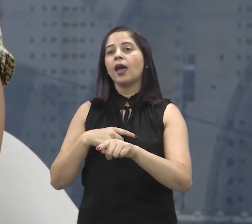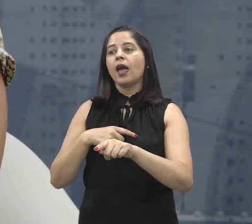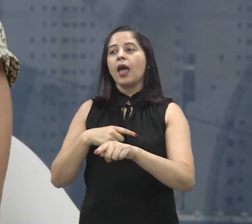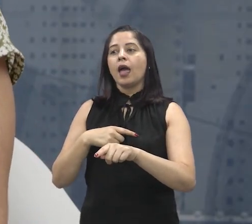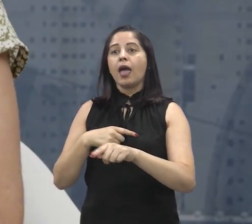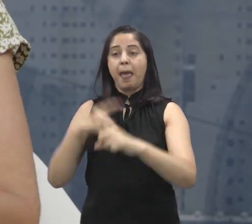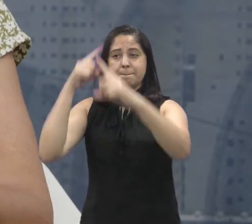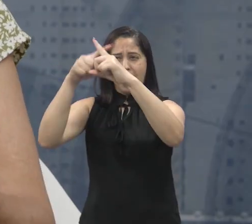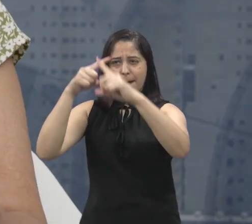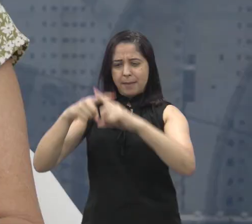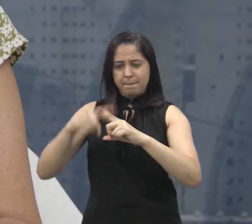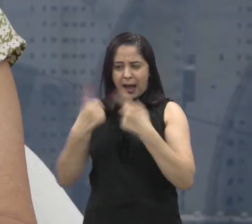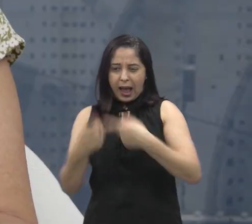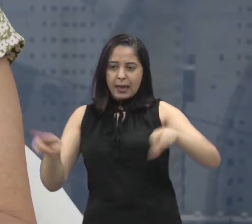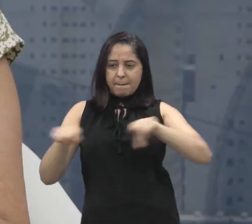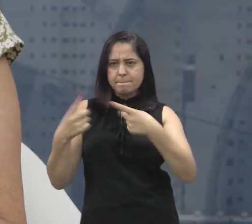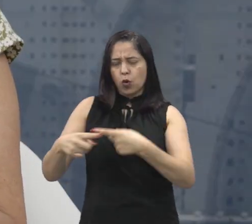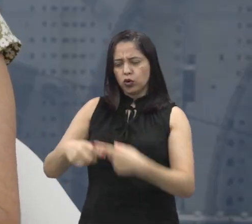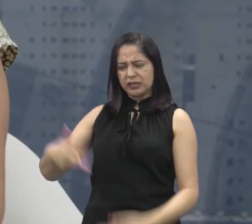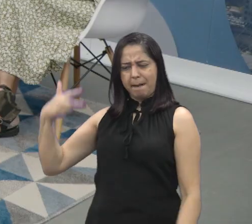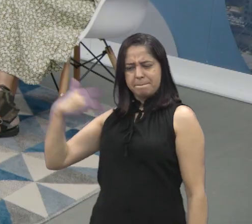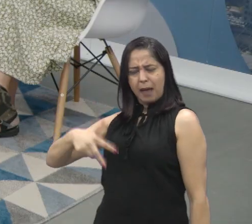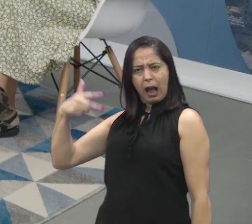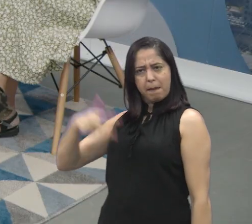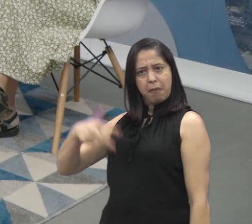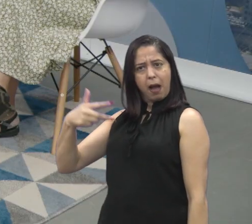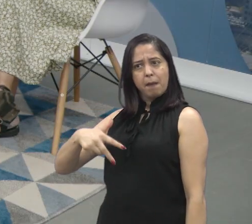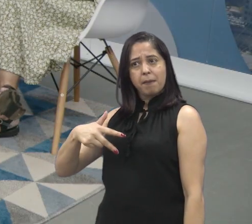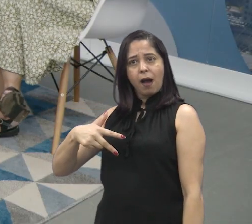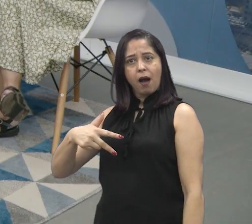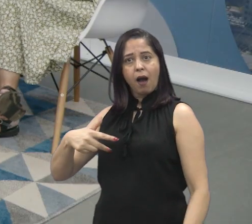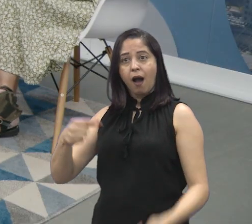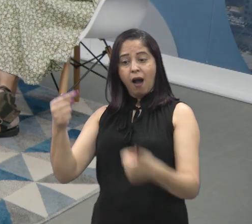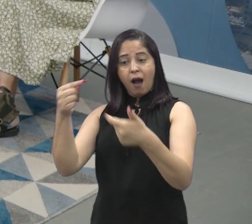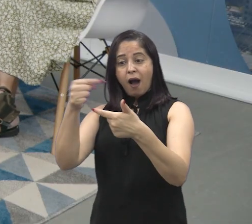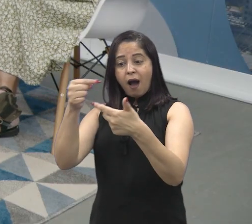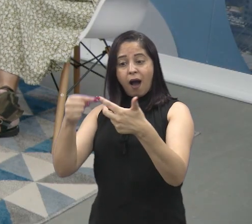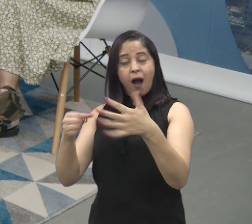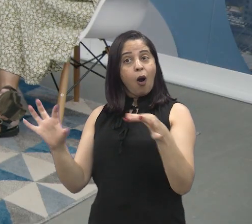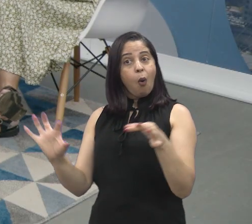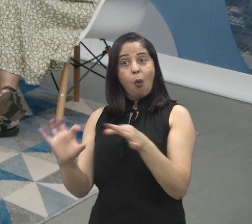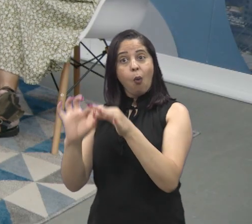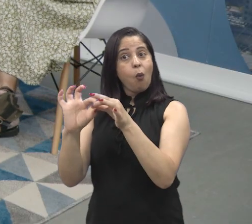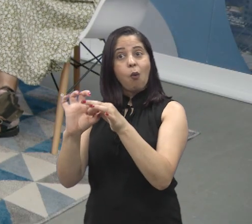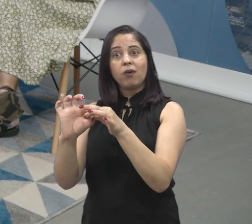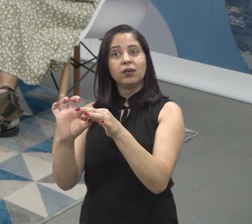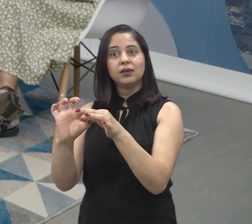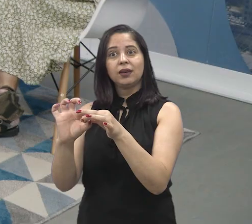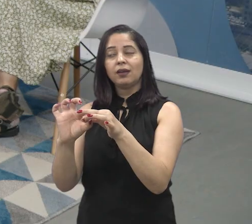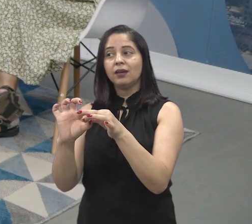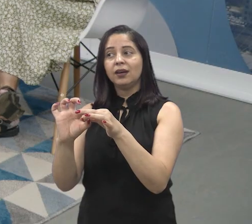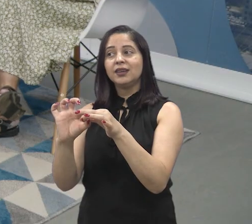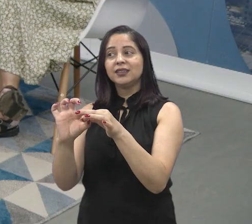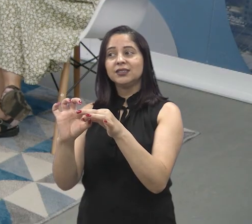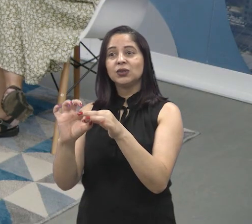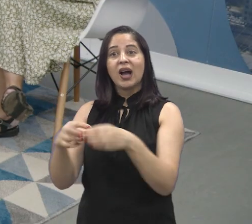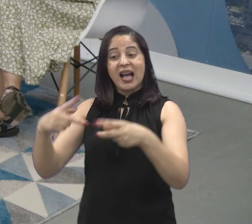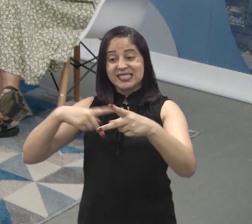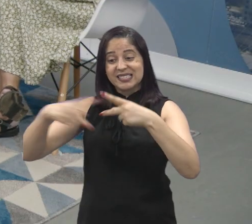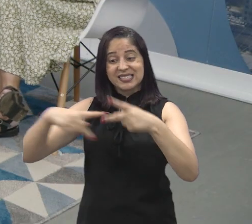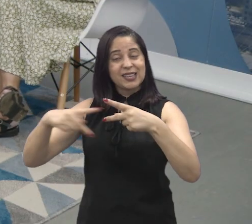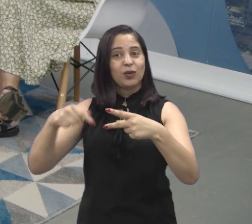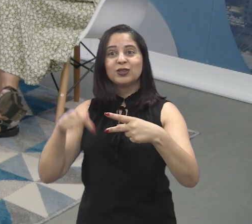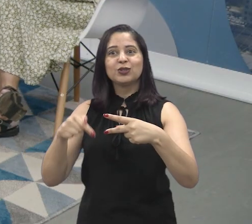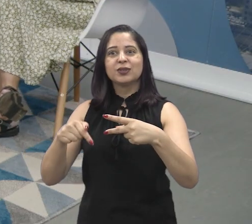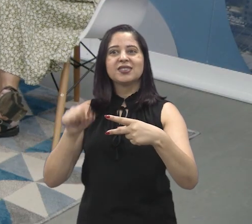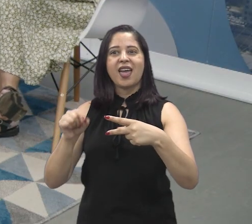Os slams, os hip hop, né? Então, pensar nisso, nessa potência para trazer mais pessoas e essa cidade ser reconhecida